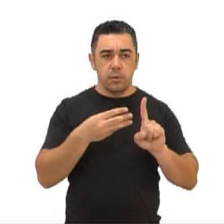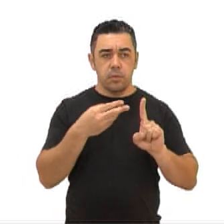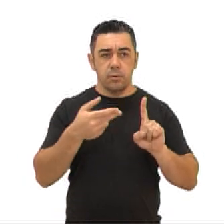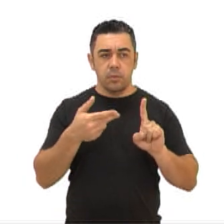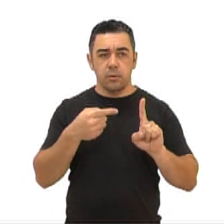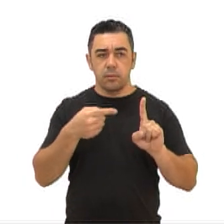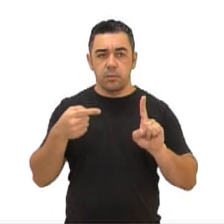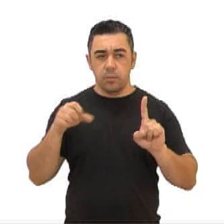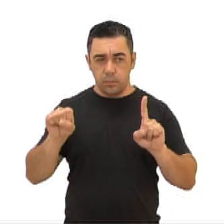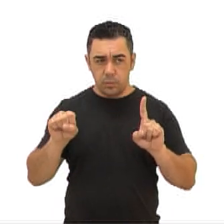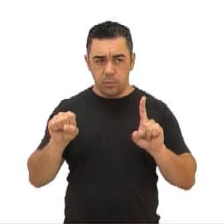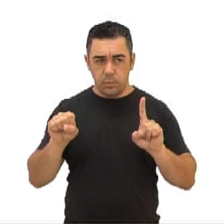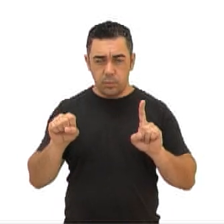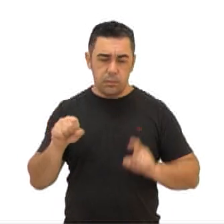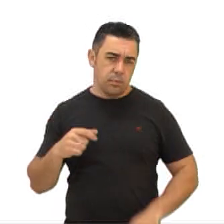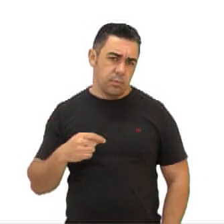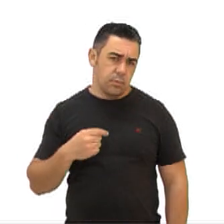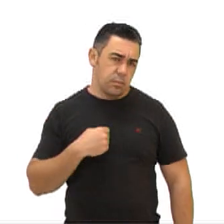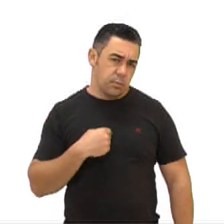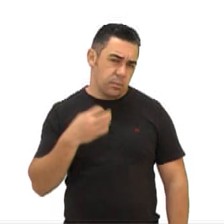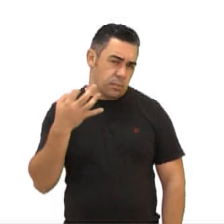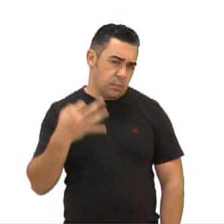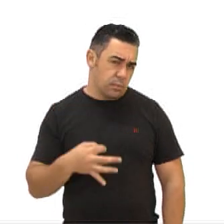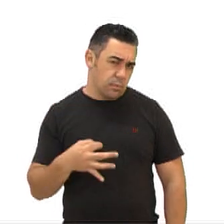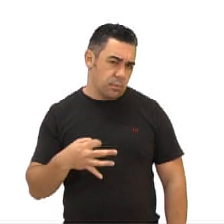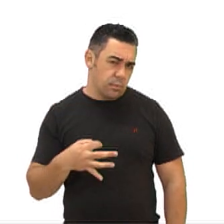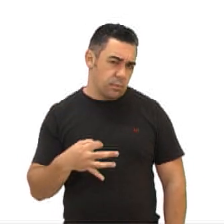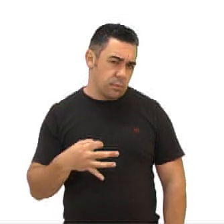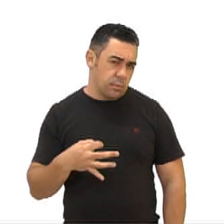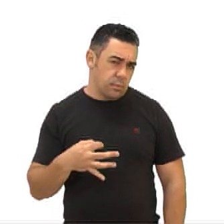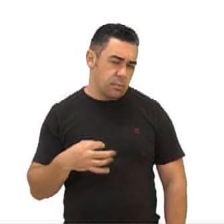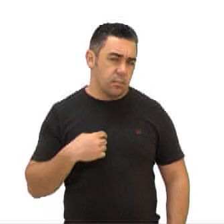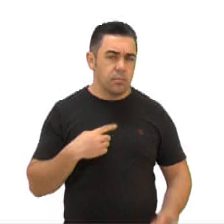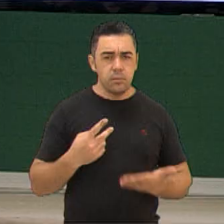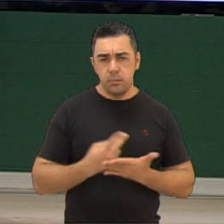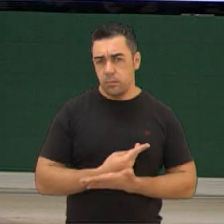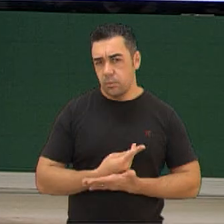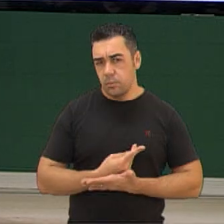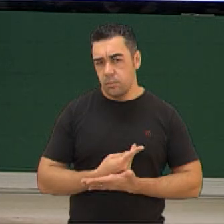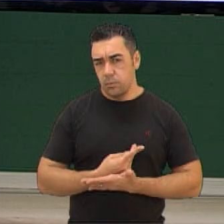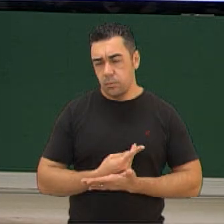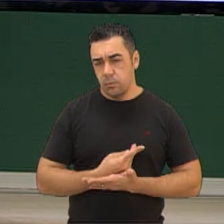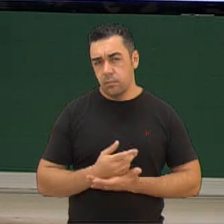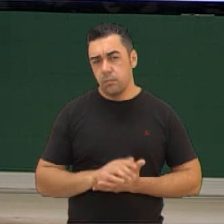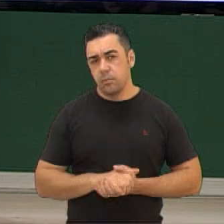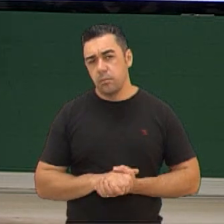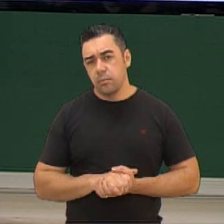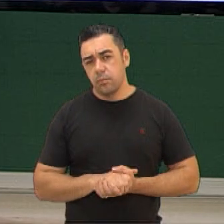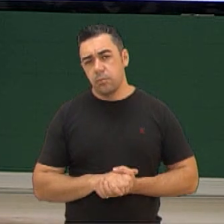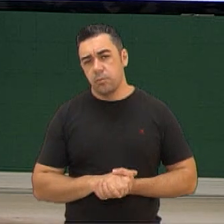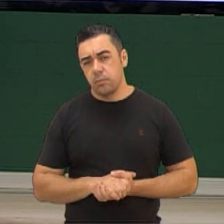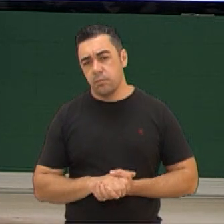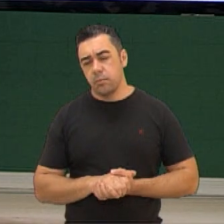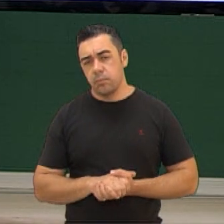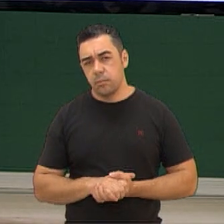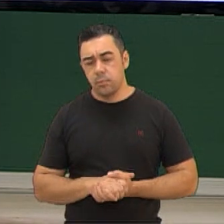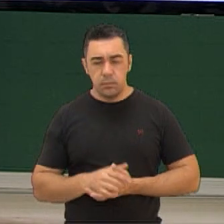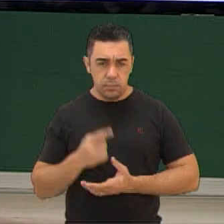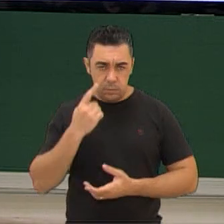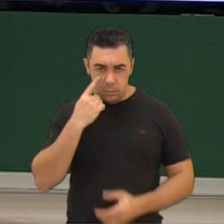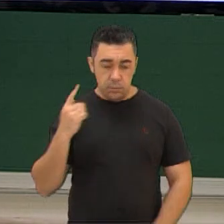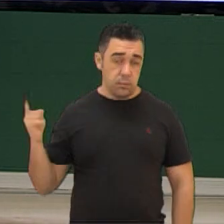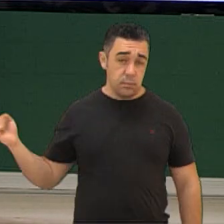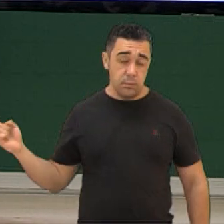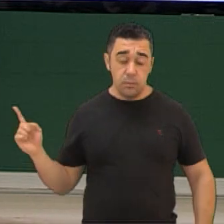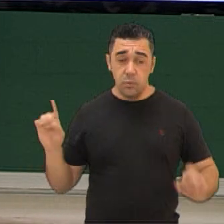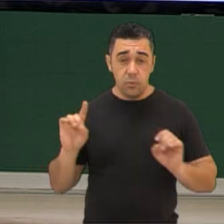igual a menos 8. Eu acertei ou eu errei? Tá, sim ou não? Veja que eu